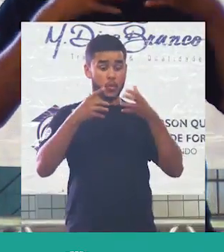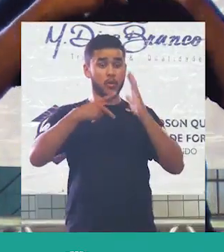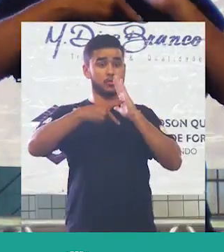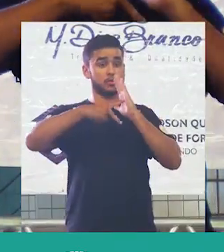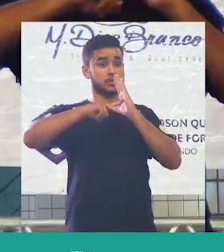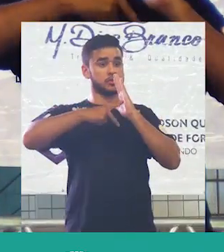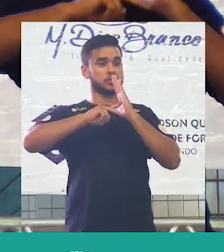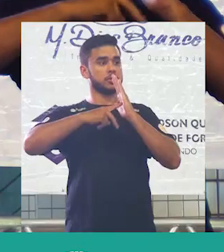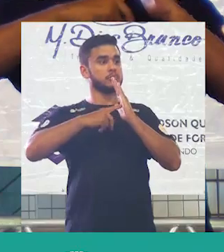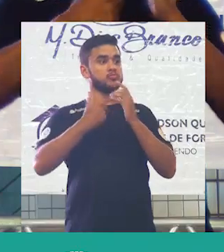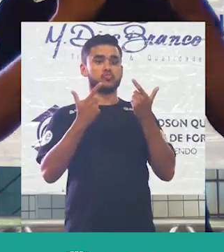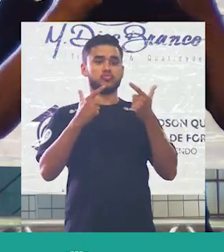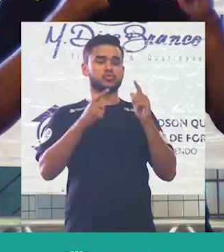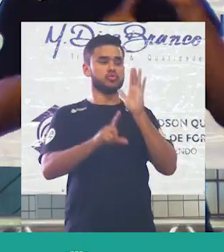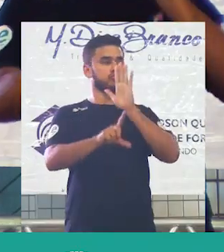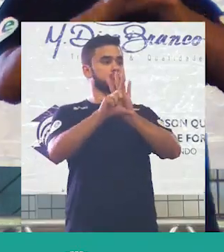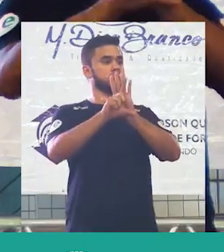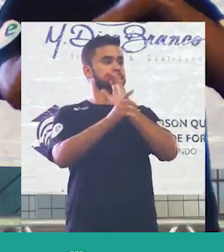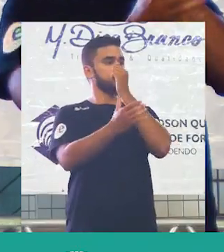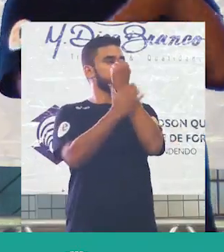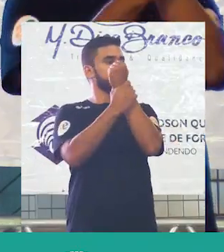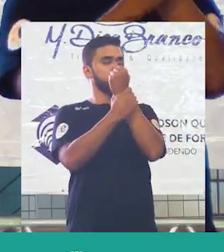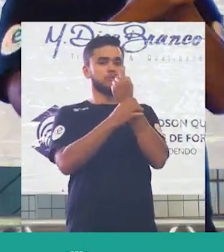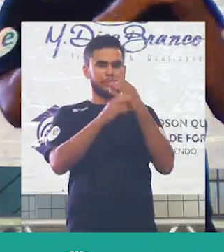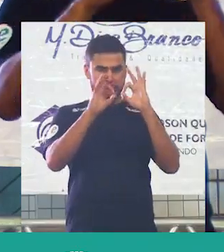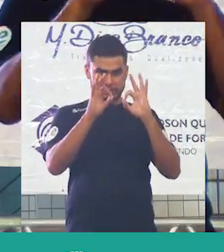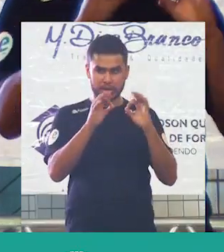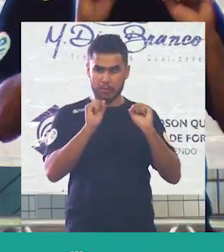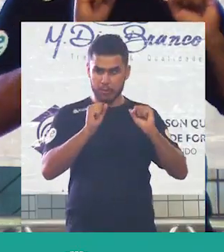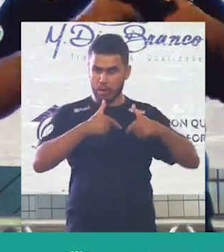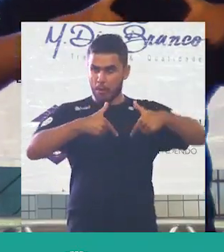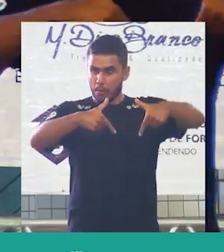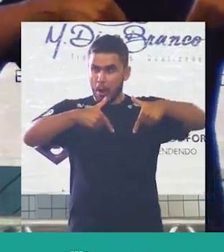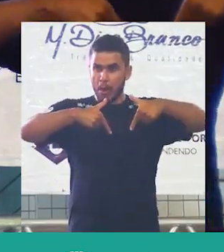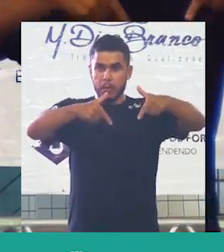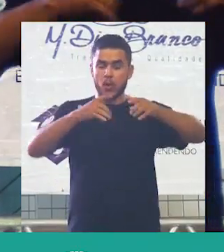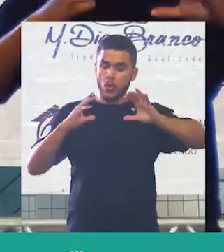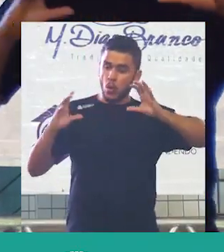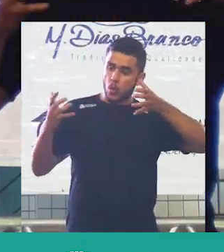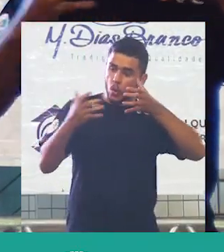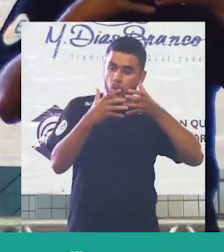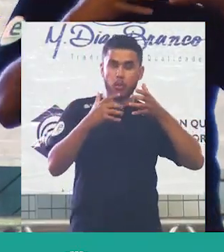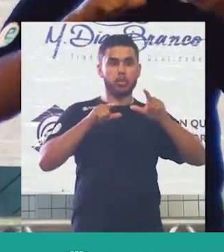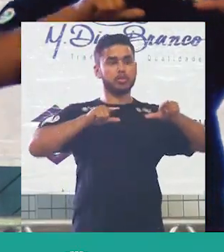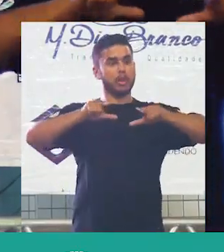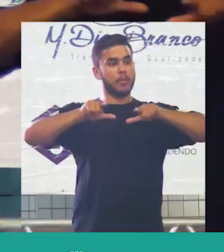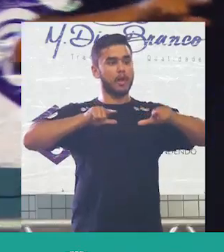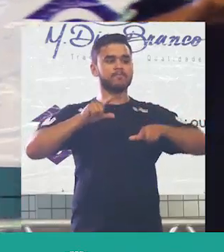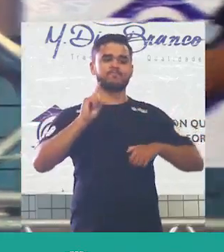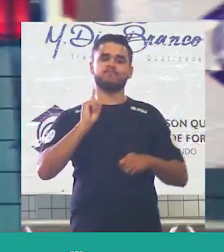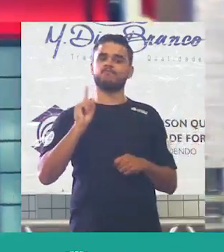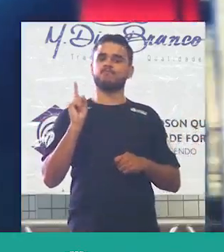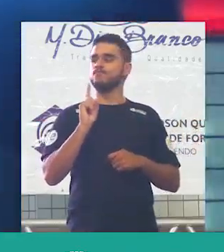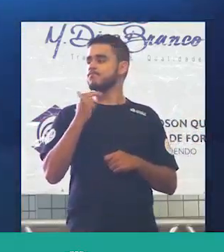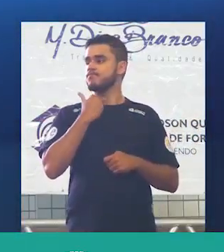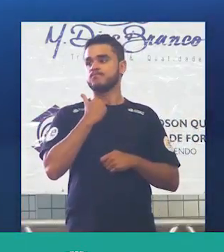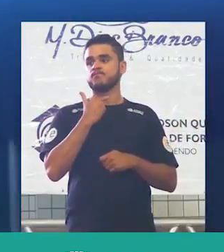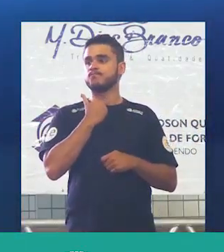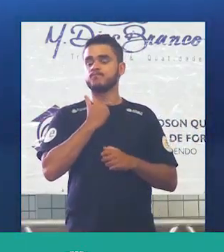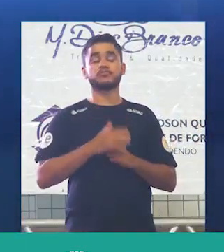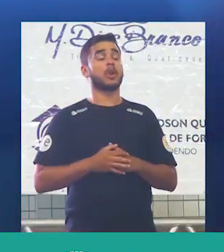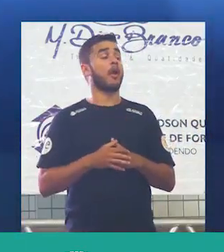era legalizado. Não existia lei que permitia a formação de sindicatos. Aí o